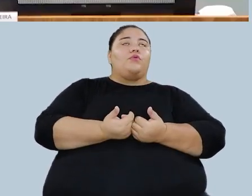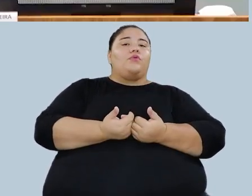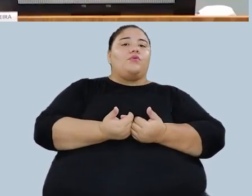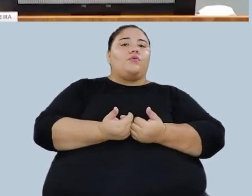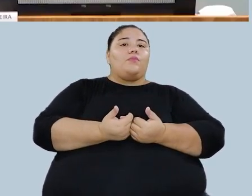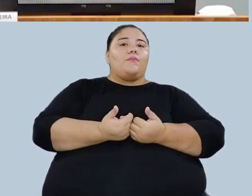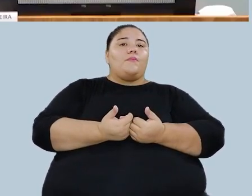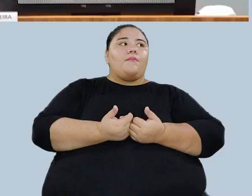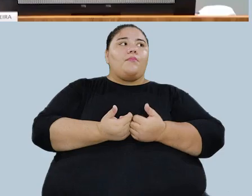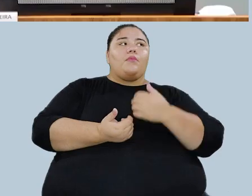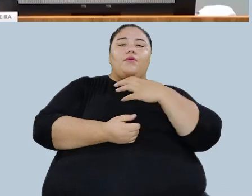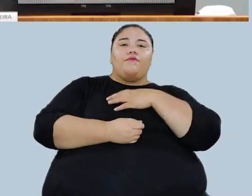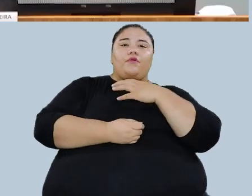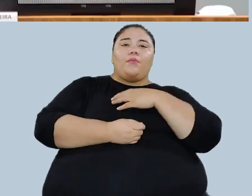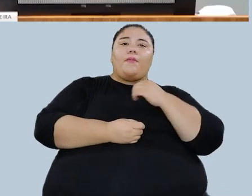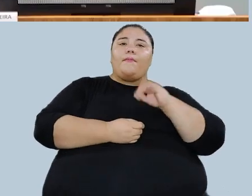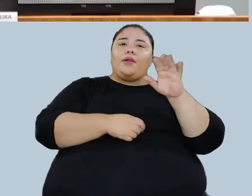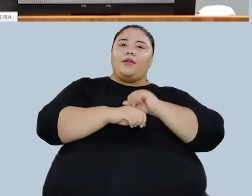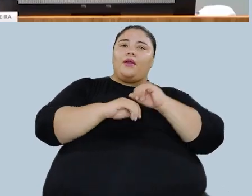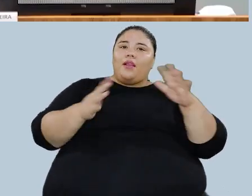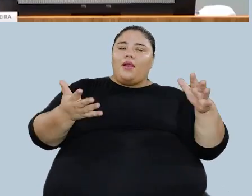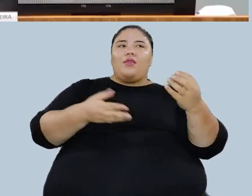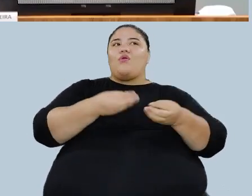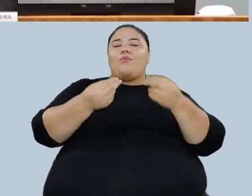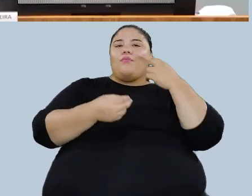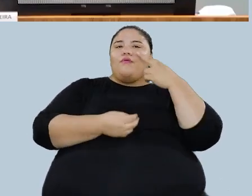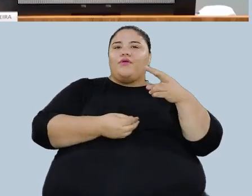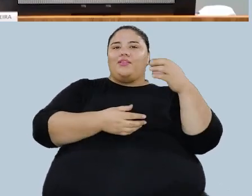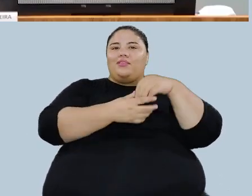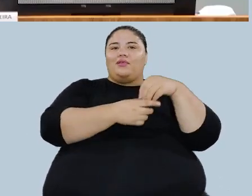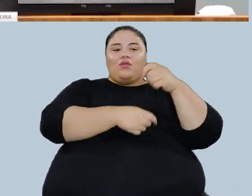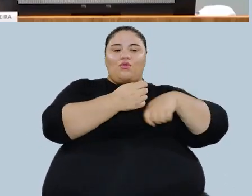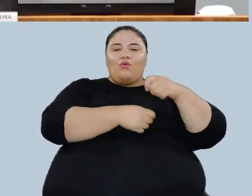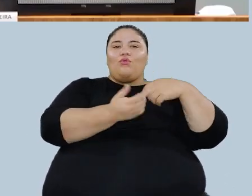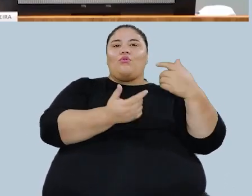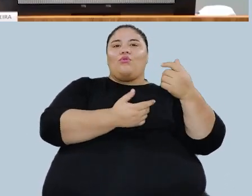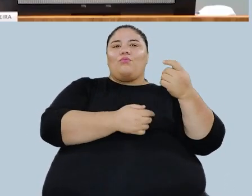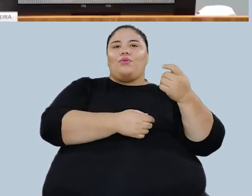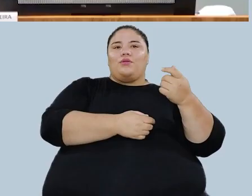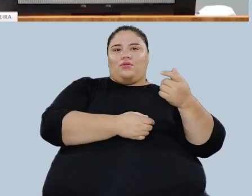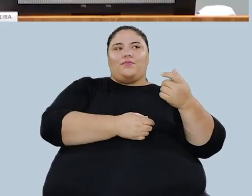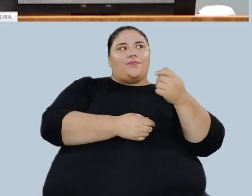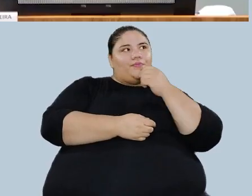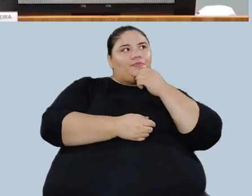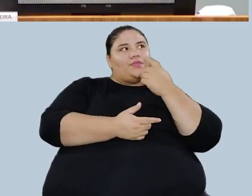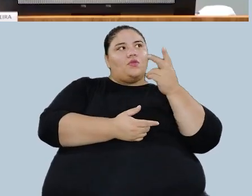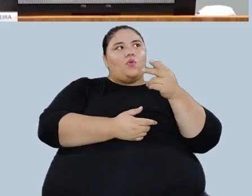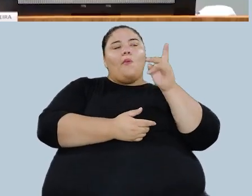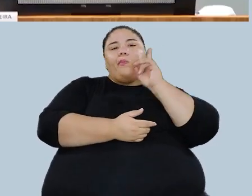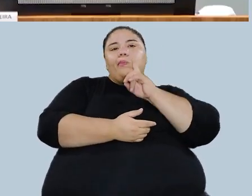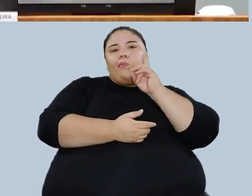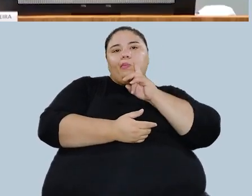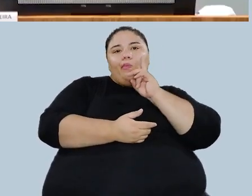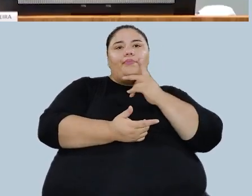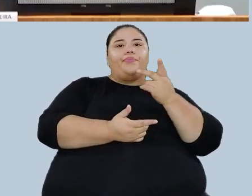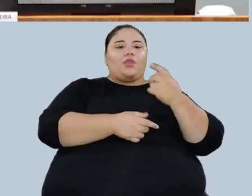de forma mais clara, como se vê numa economia extremamente formalizada como os Estados Unidos